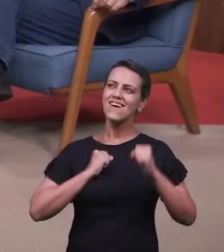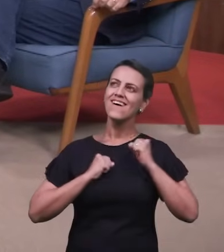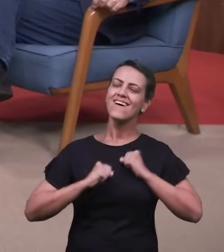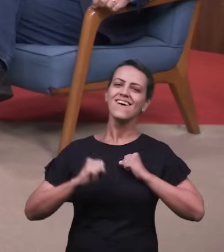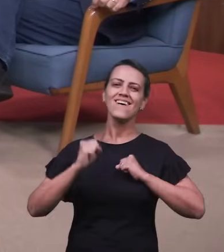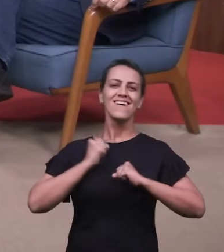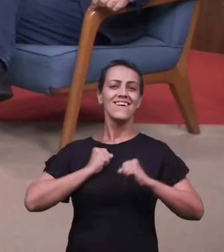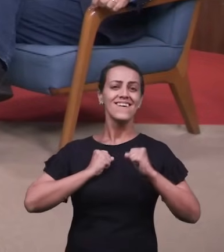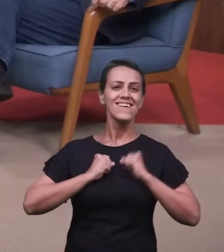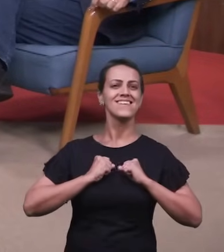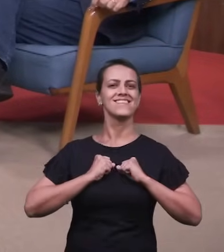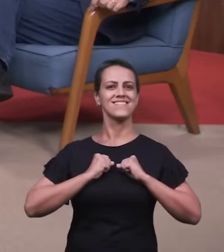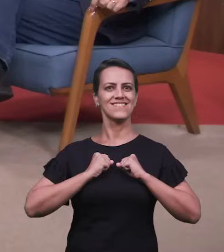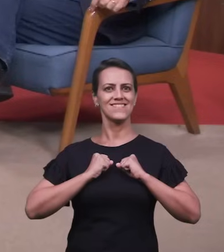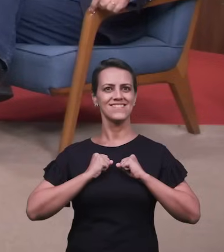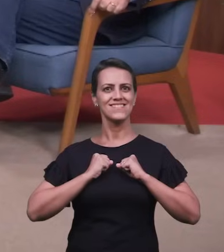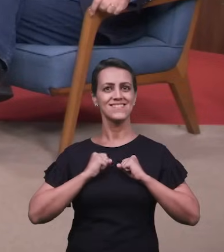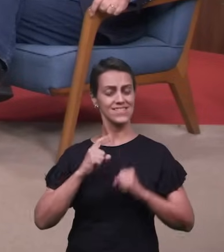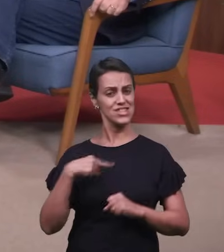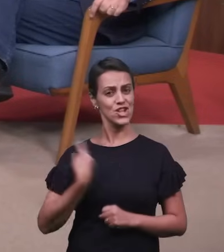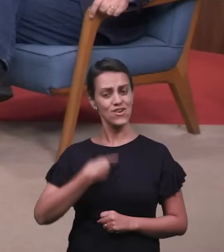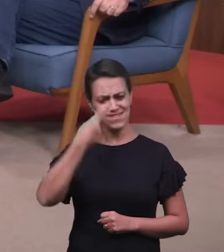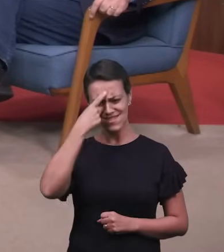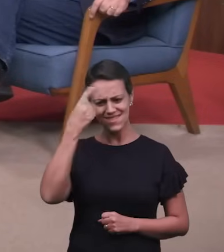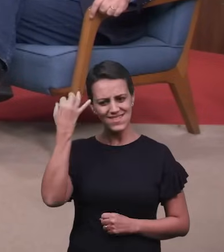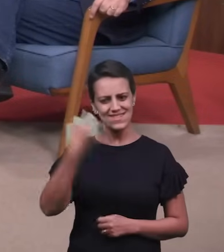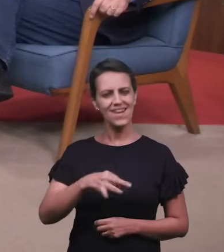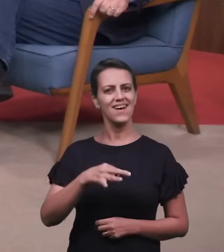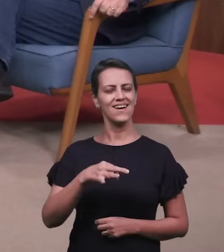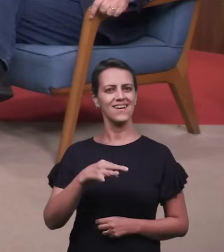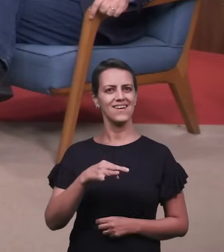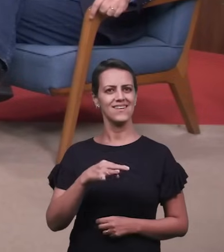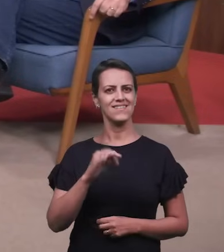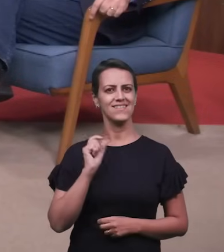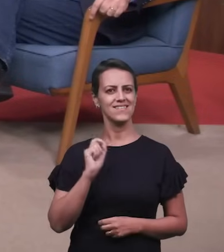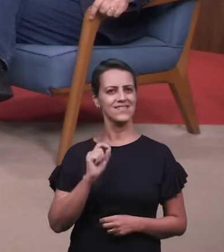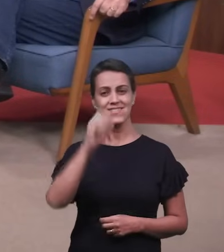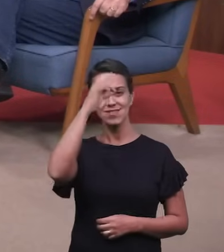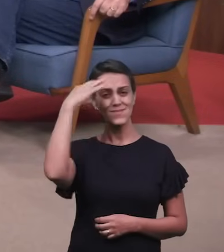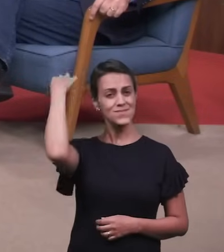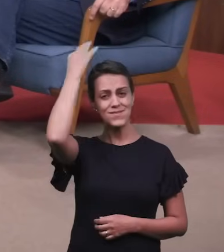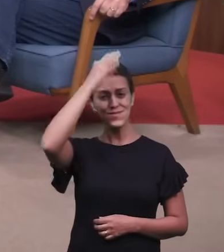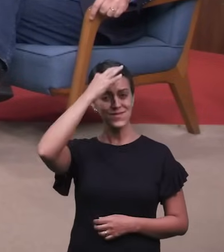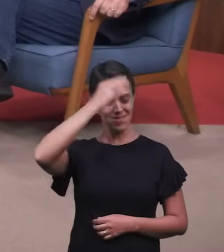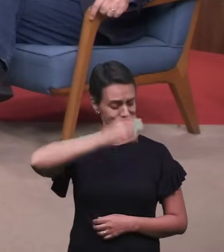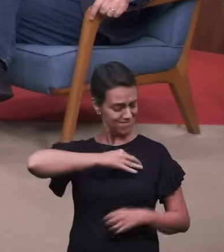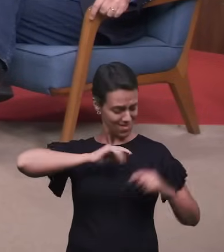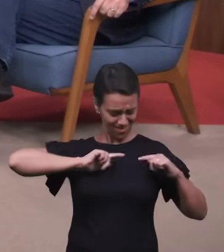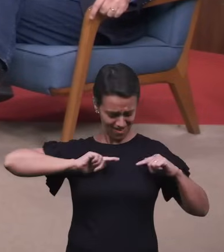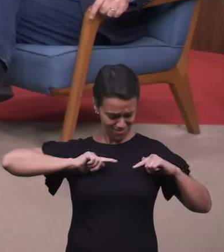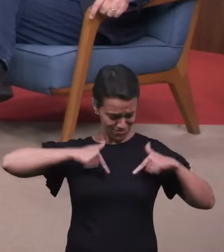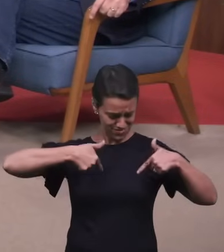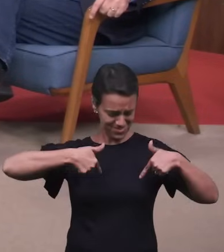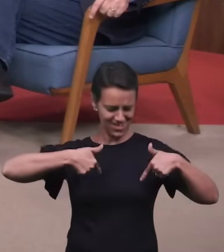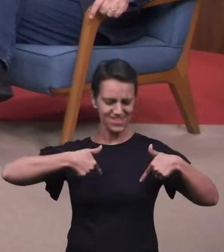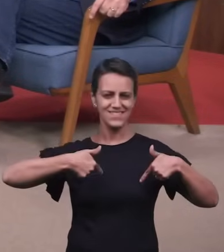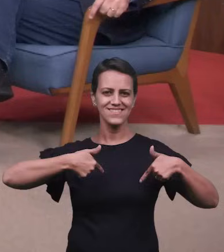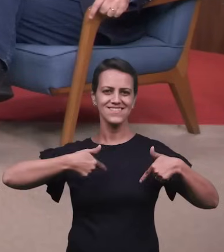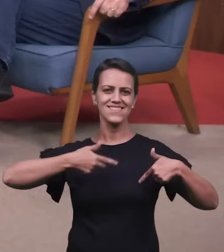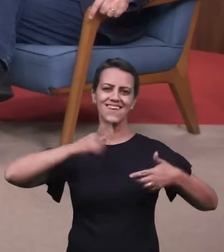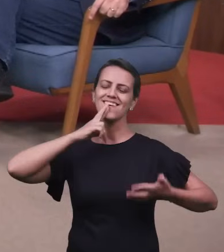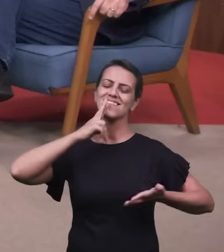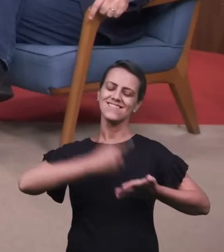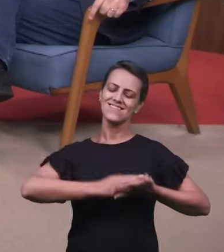esperamos, tendo a certeza. Há uma convicção, uma certeza que é resultado da ação do Espírito Santo. Que